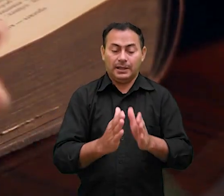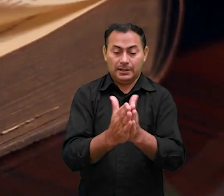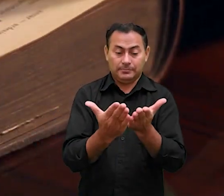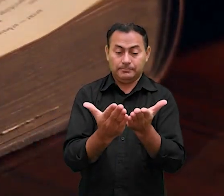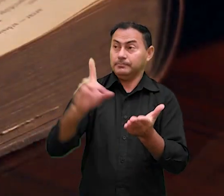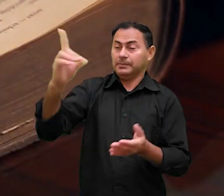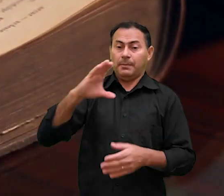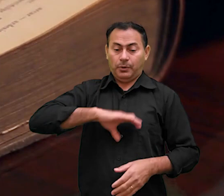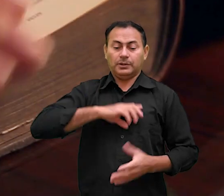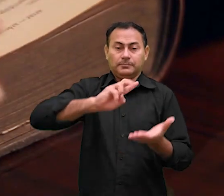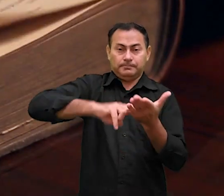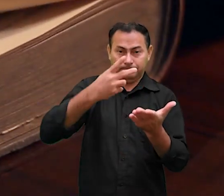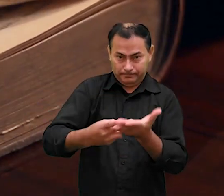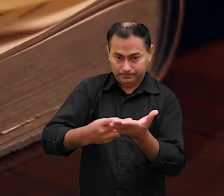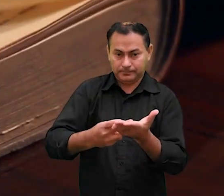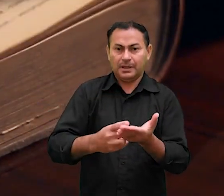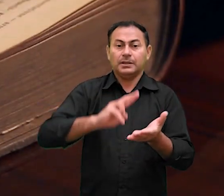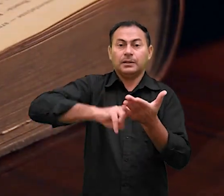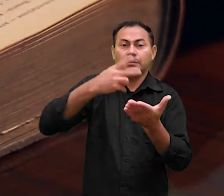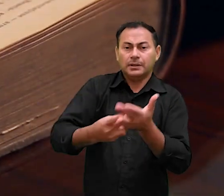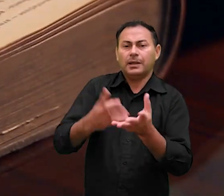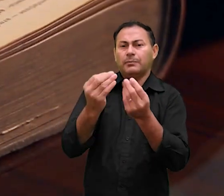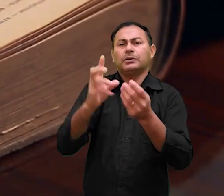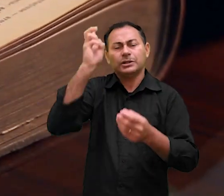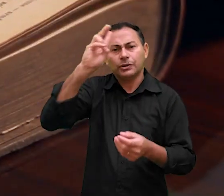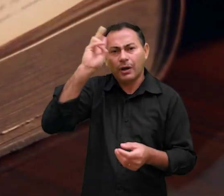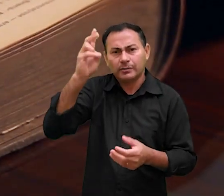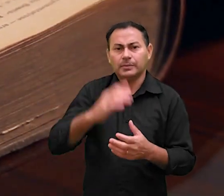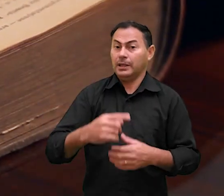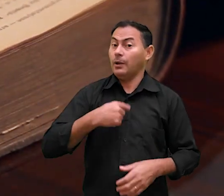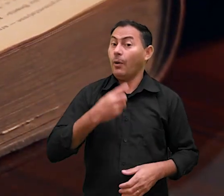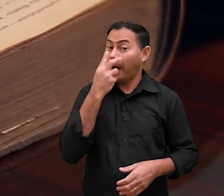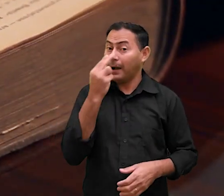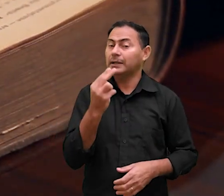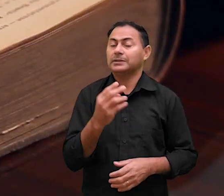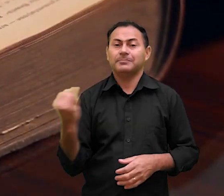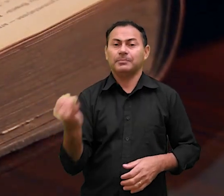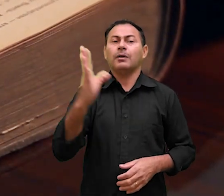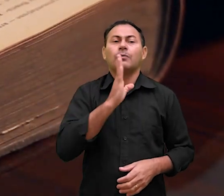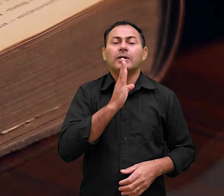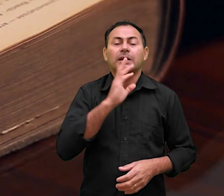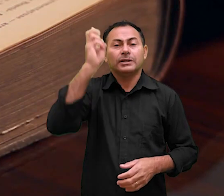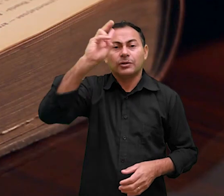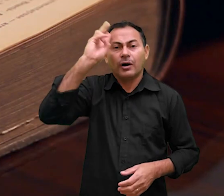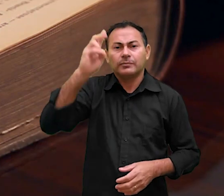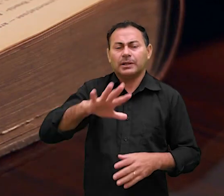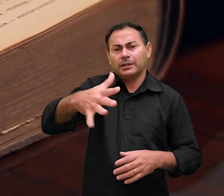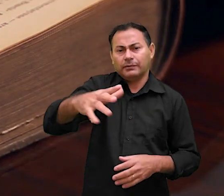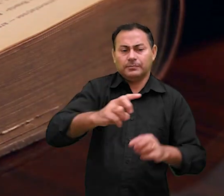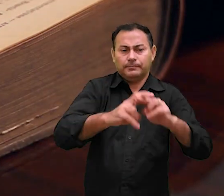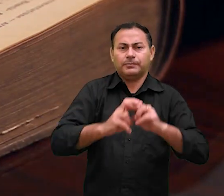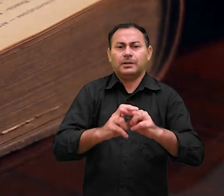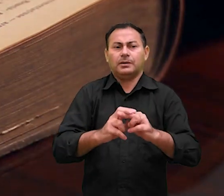em português, ela teve de ser traduzida. Essa tradução tem muita história. Eu acho que seria muito útil conhecer essa história,